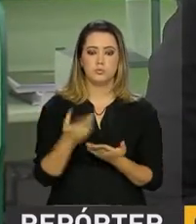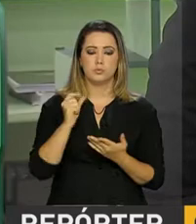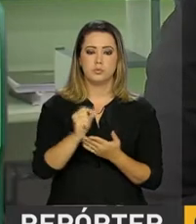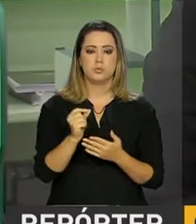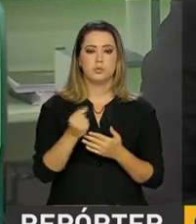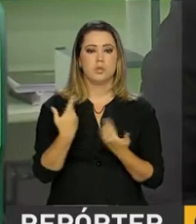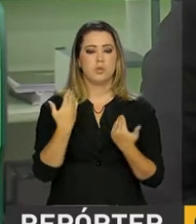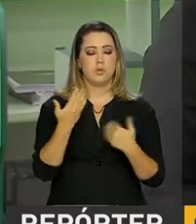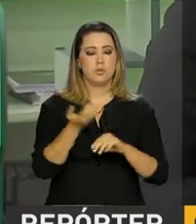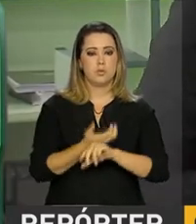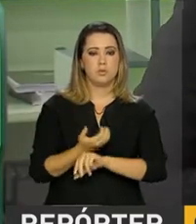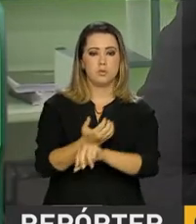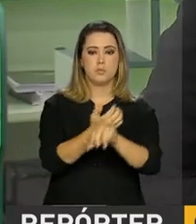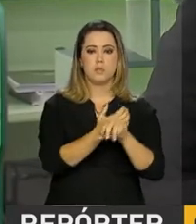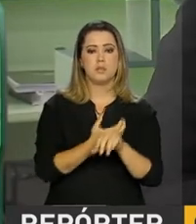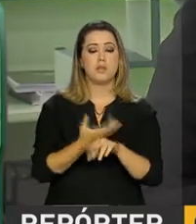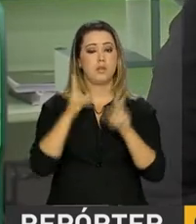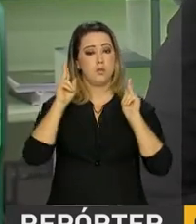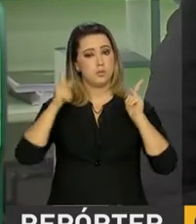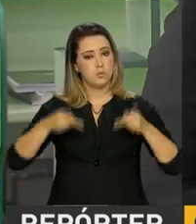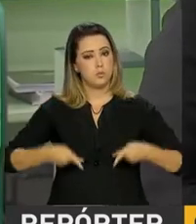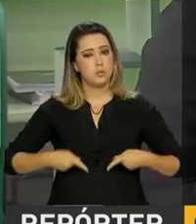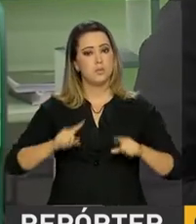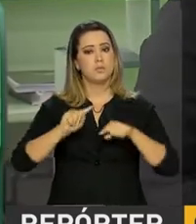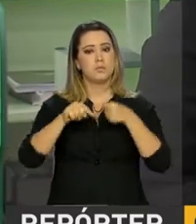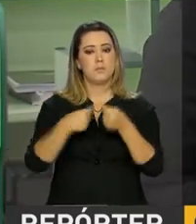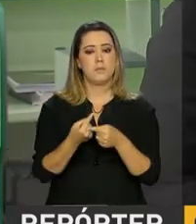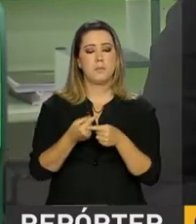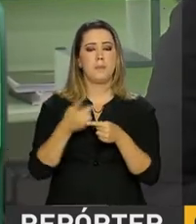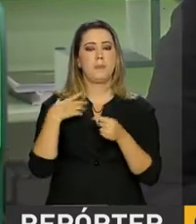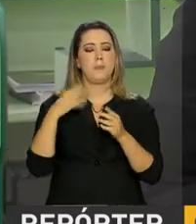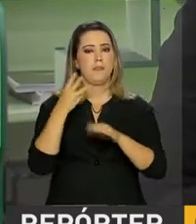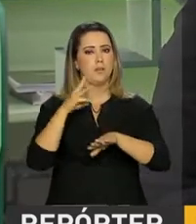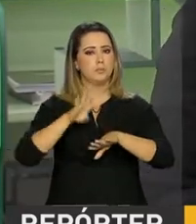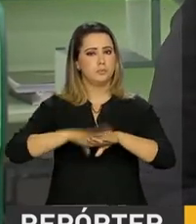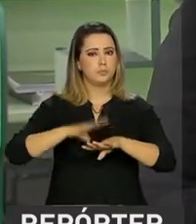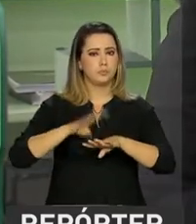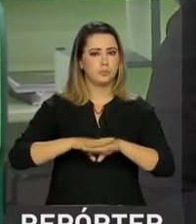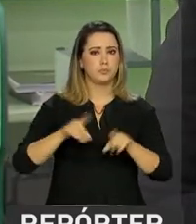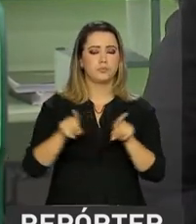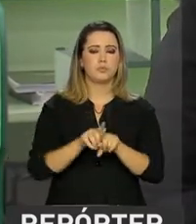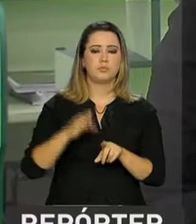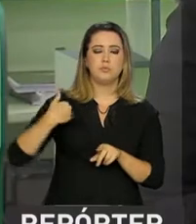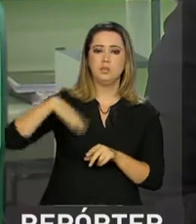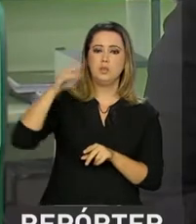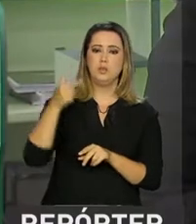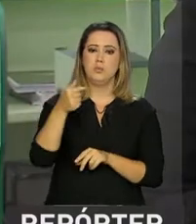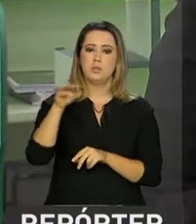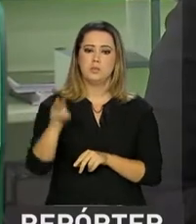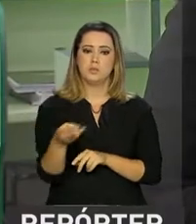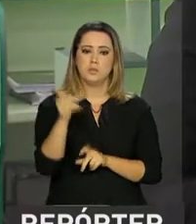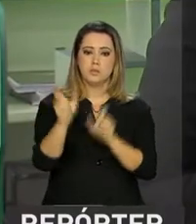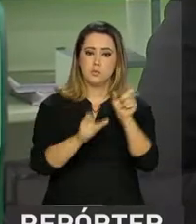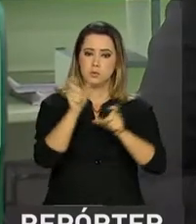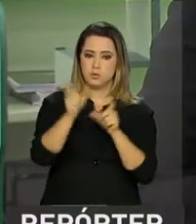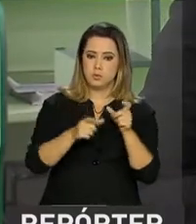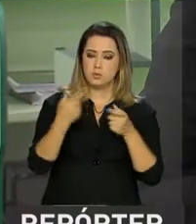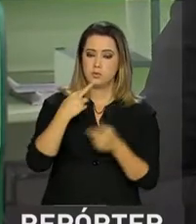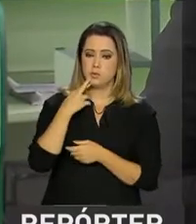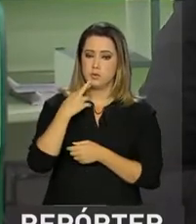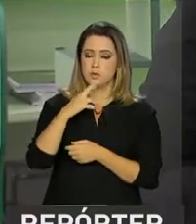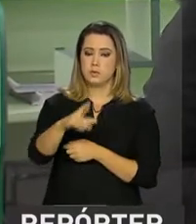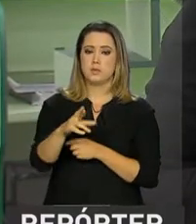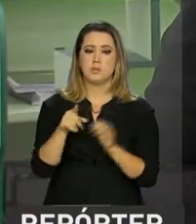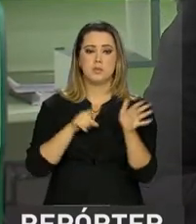estão separadas entre áreas de humanas e exatas neste domingo os mais de 7 milhões de candidatos vão responder a